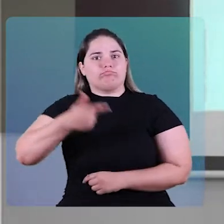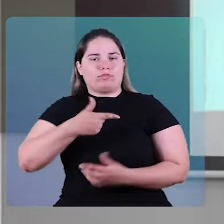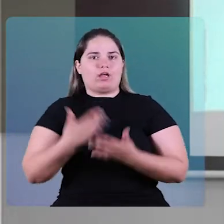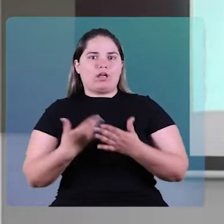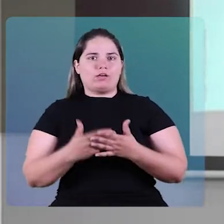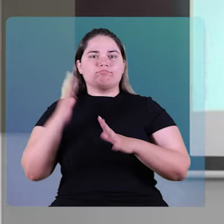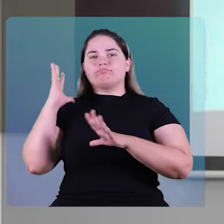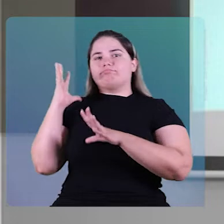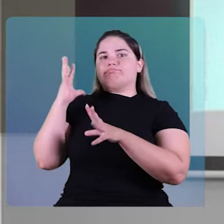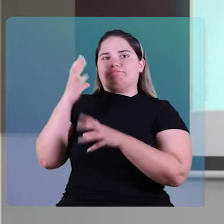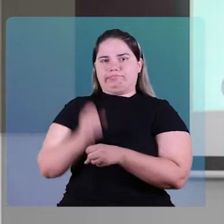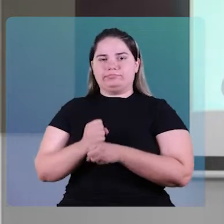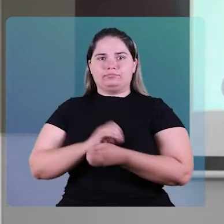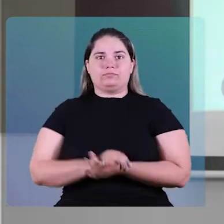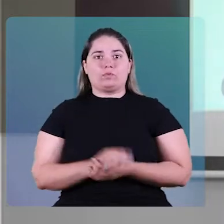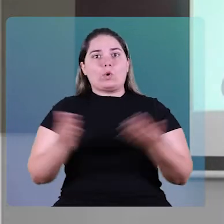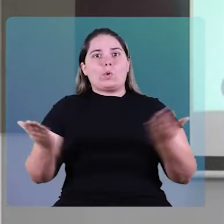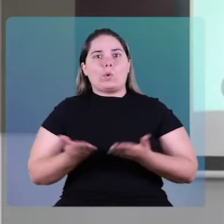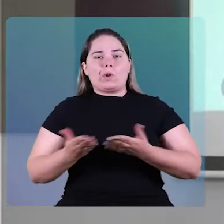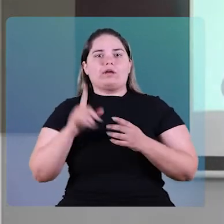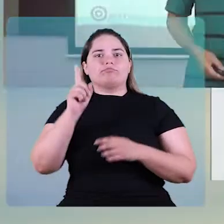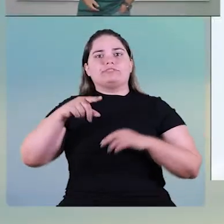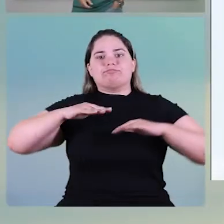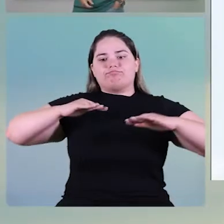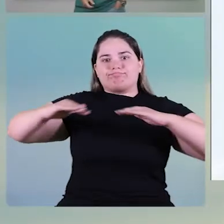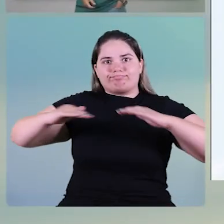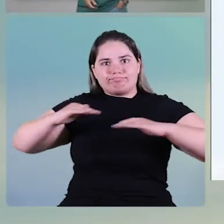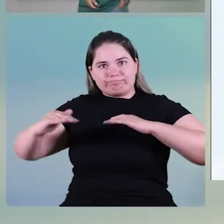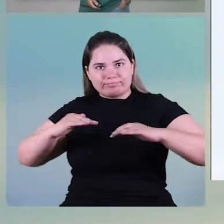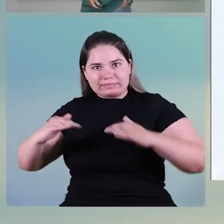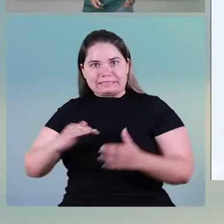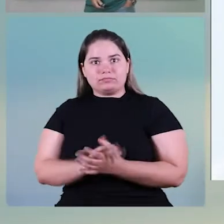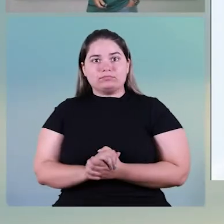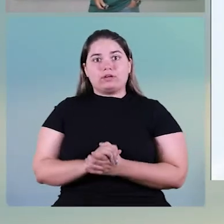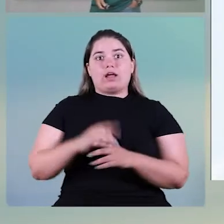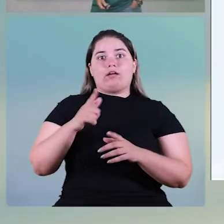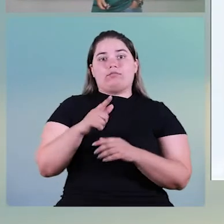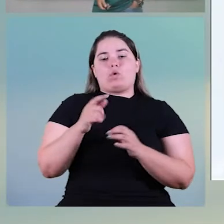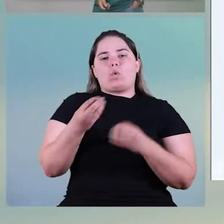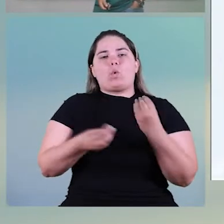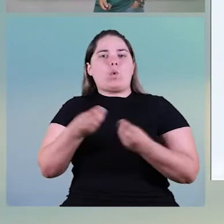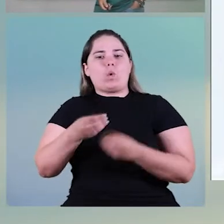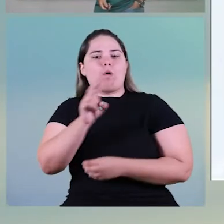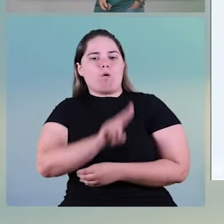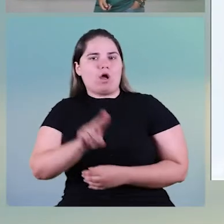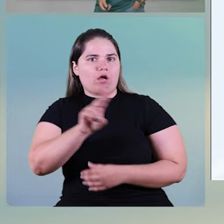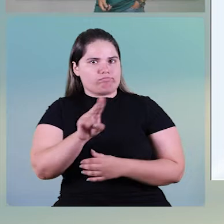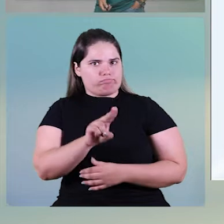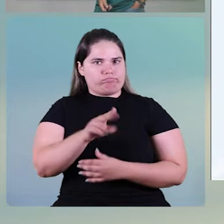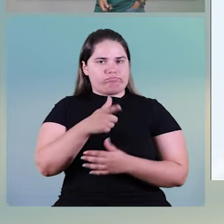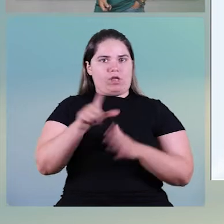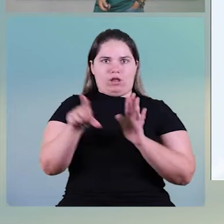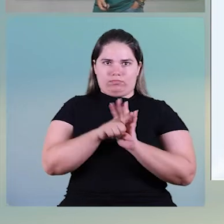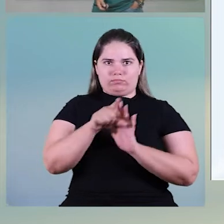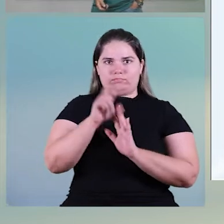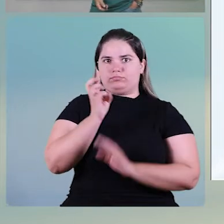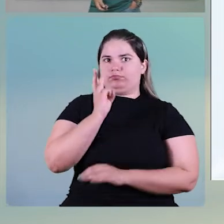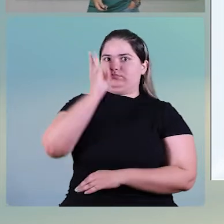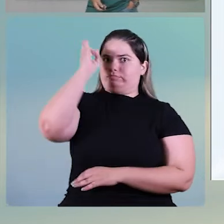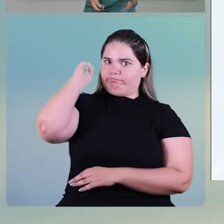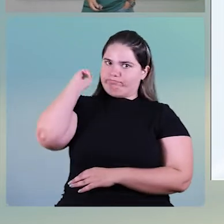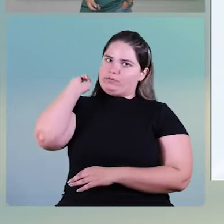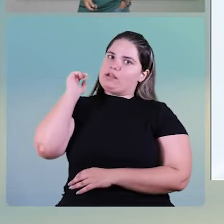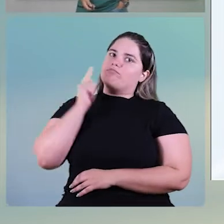de revisão, hoje envolvendo dinâmica, aplicações das leis de Newton, outro